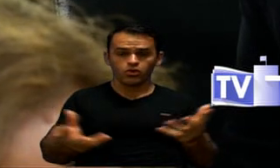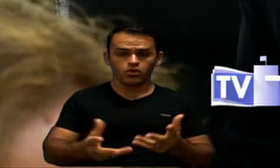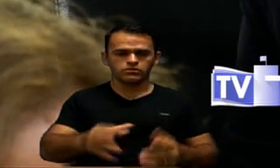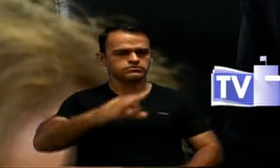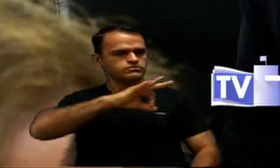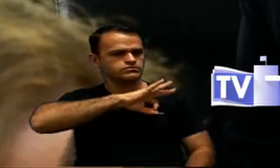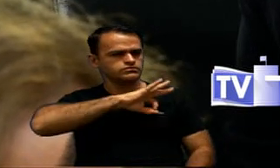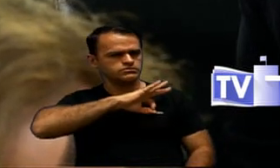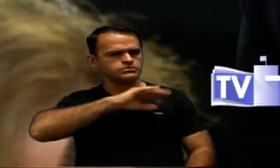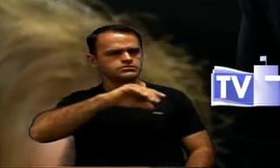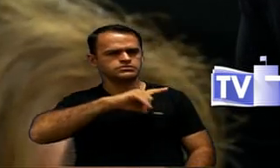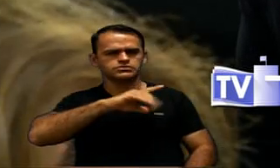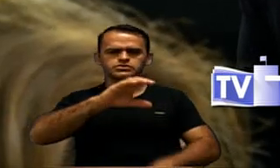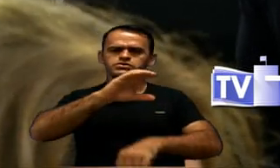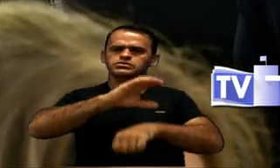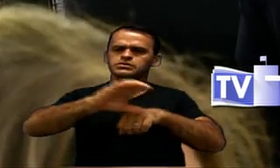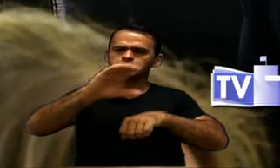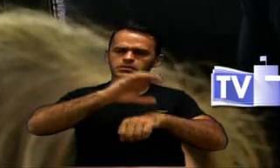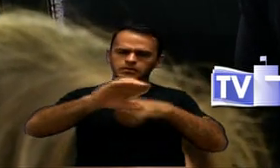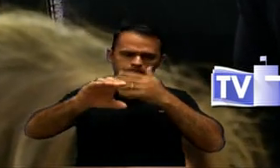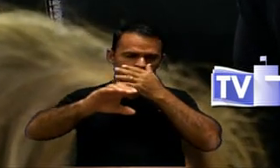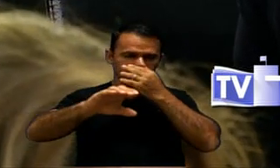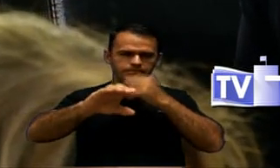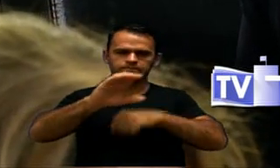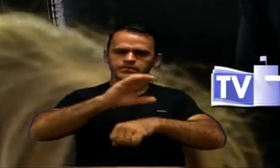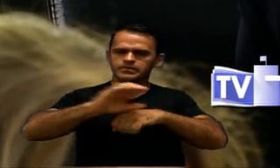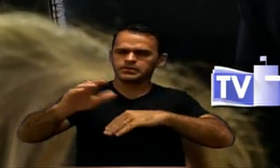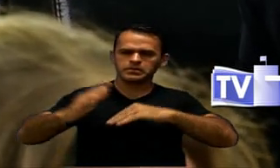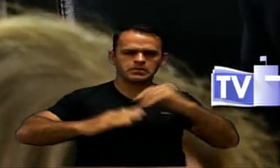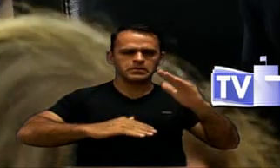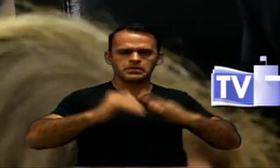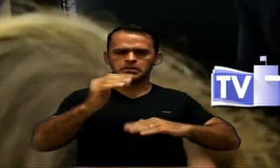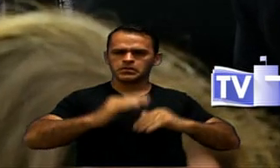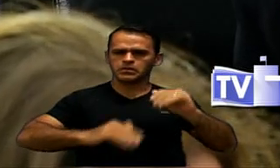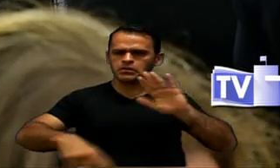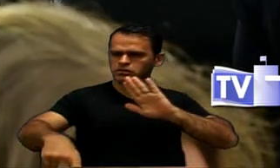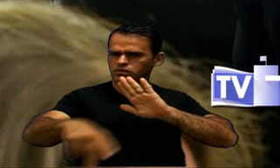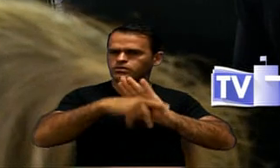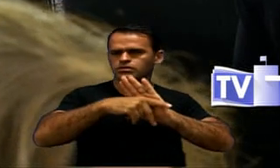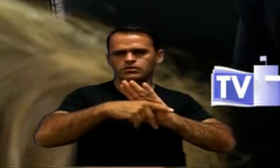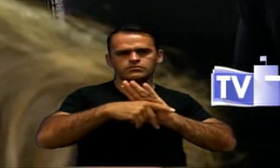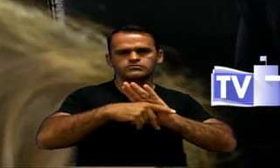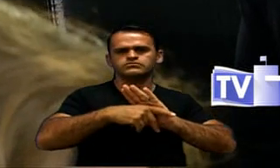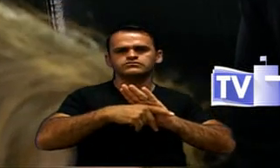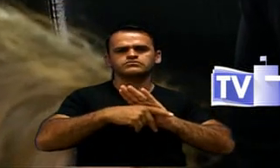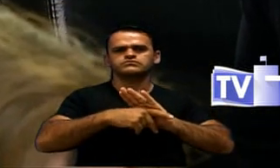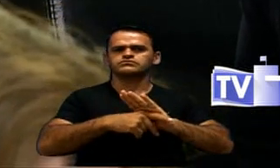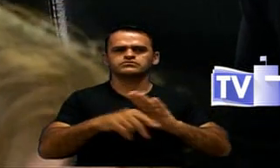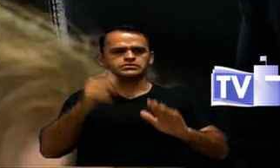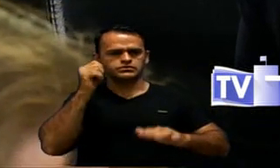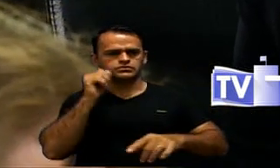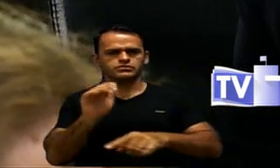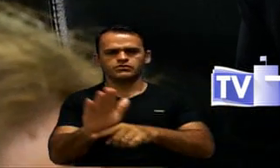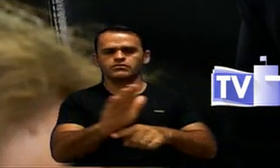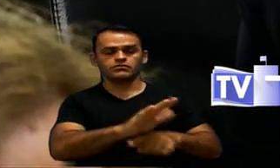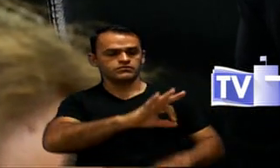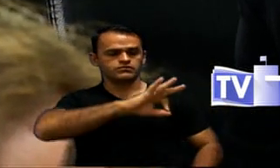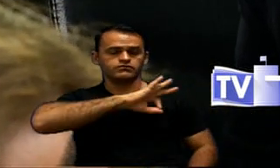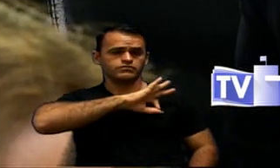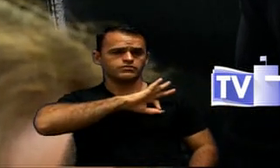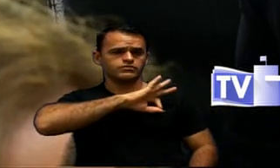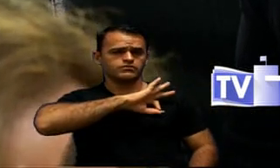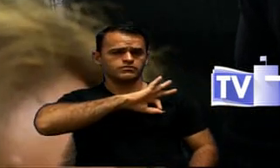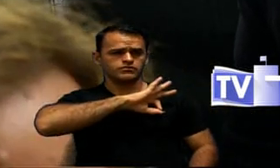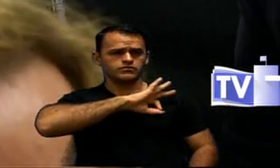Civil a Escola de Formação, Aperfeiçoamento e Especialização, onde o nosso guarda ele tem que